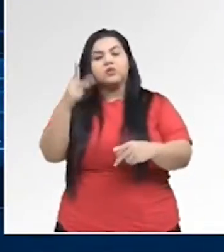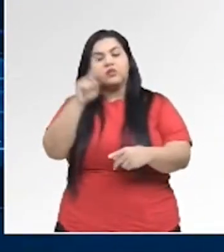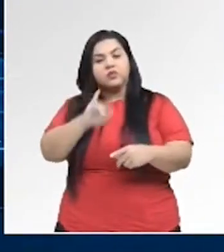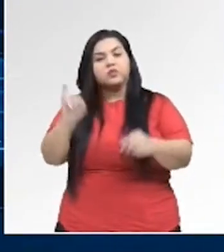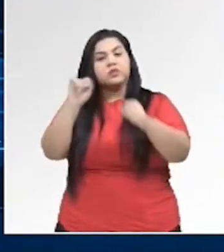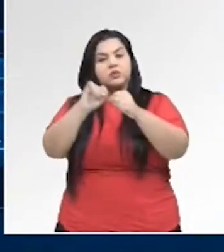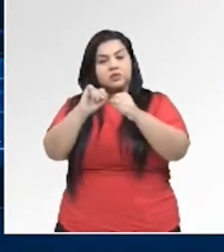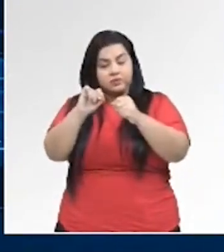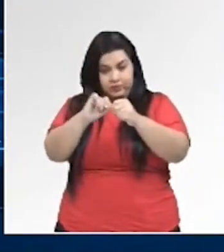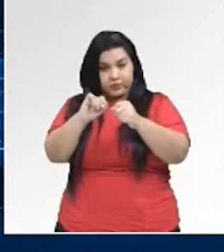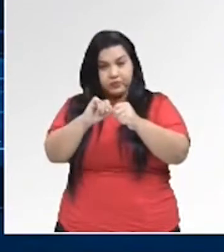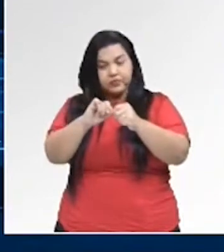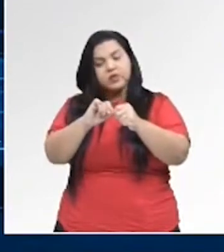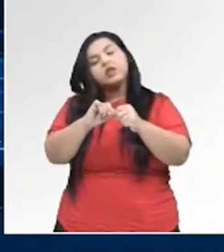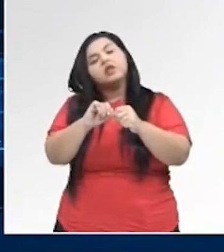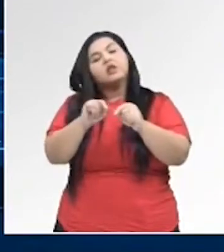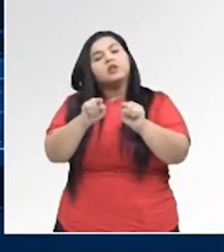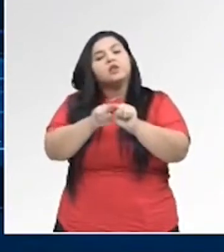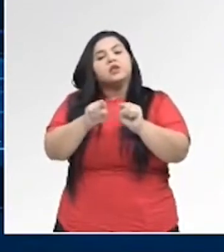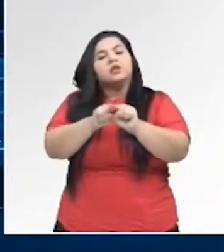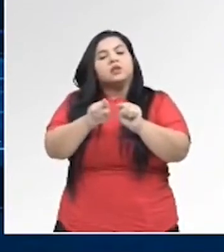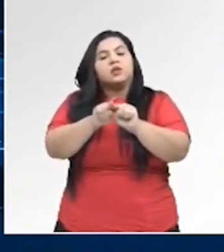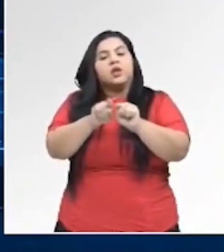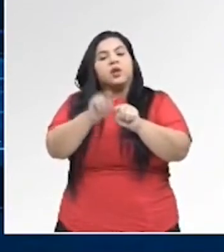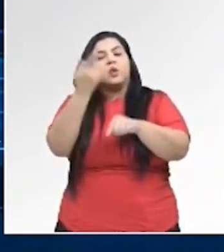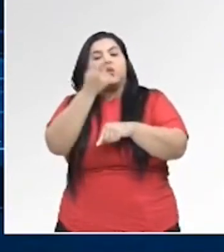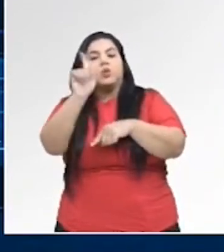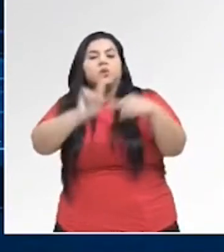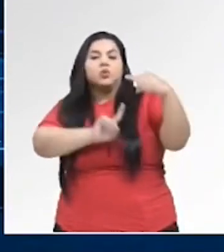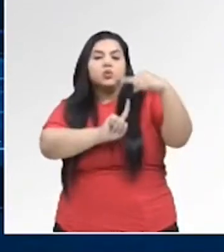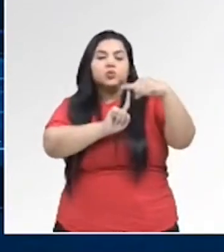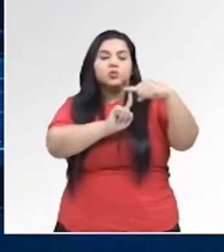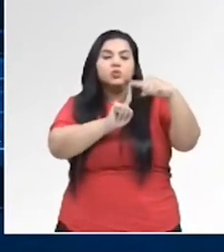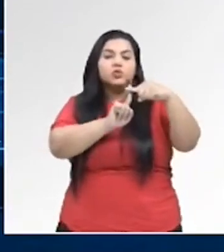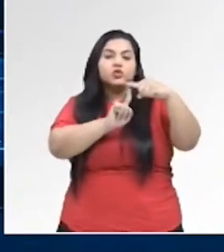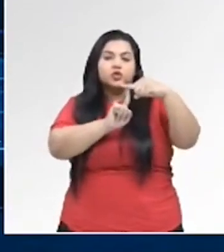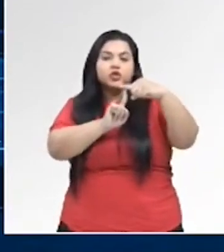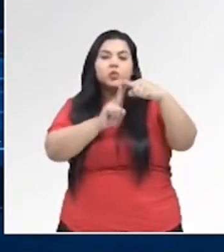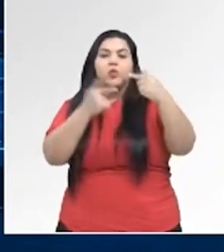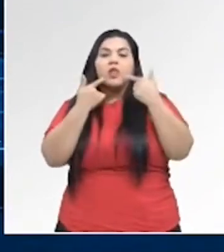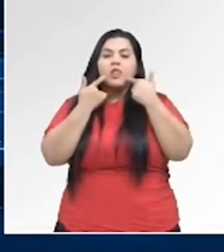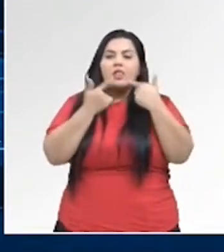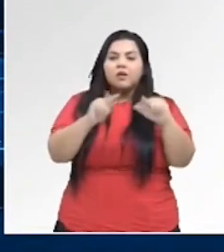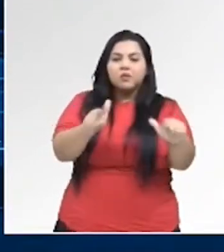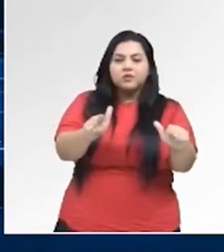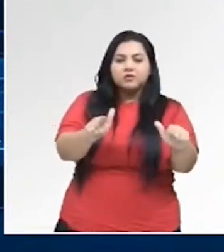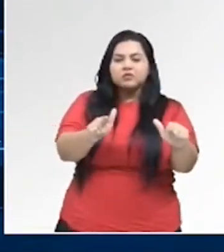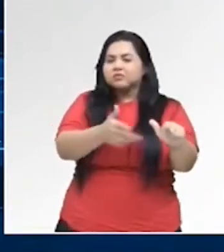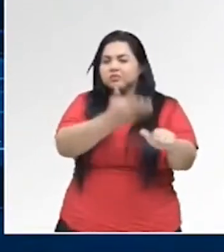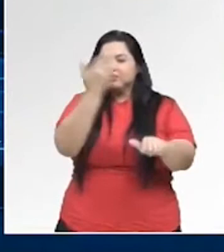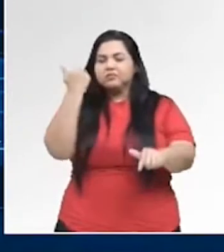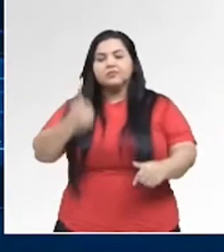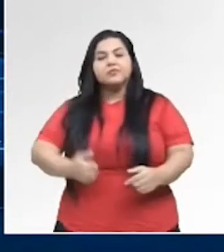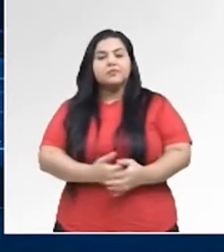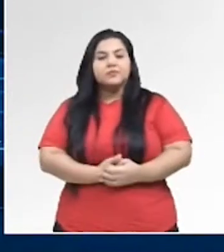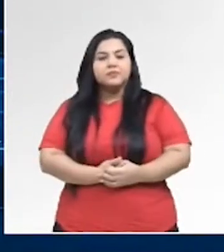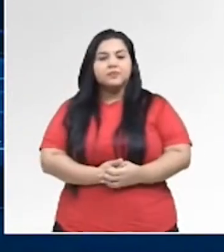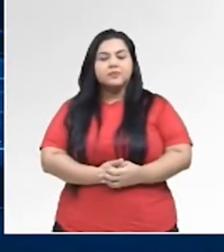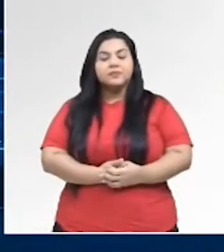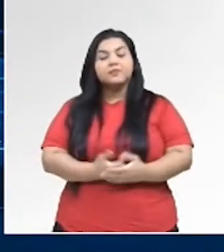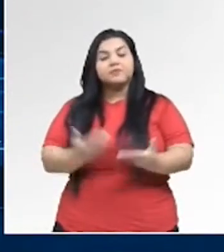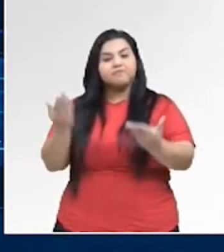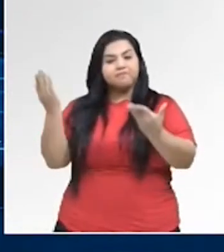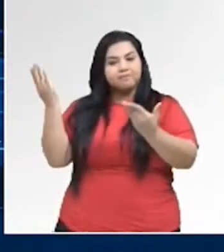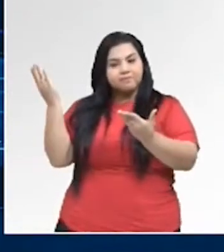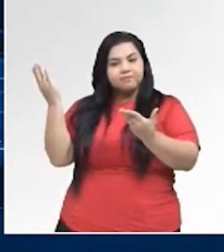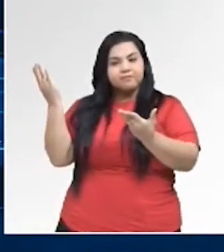também, né, falar de um outro tipo de linguagem. Olha só, vamos acompanhar aí. Muito bem,